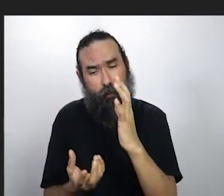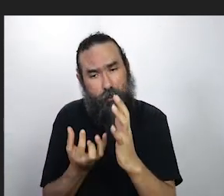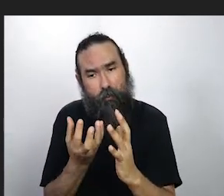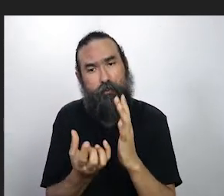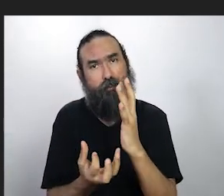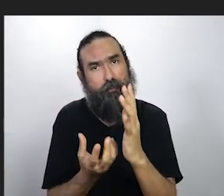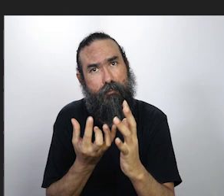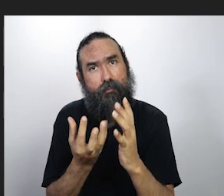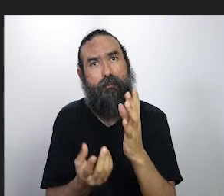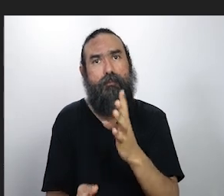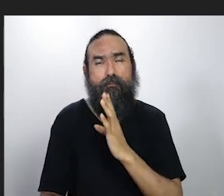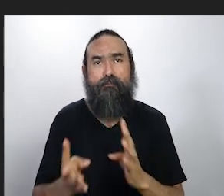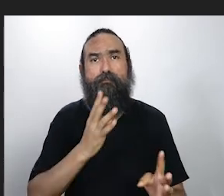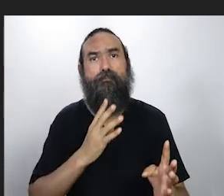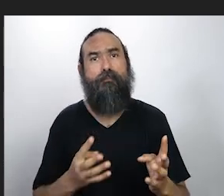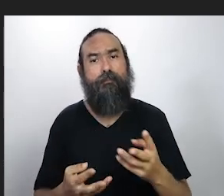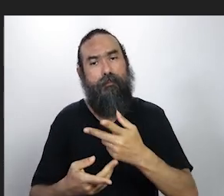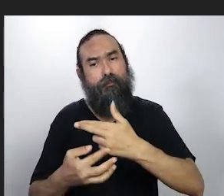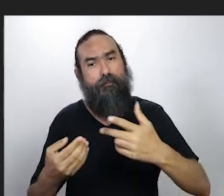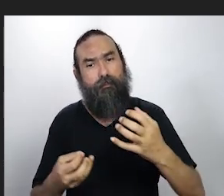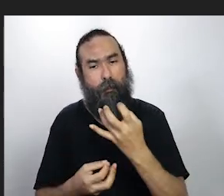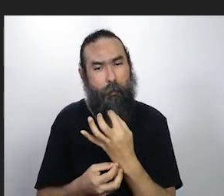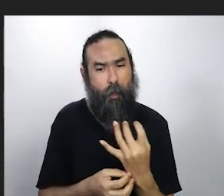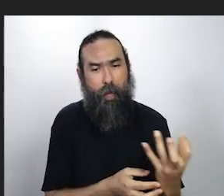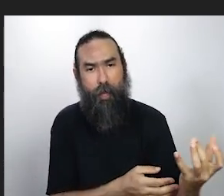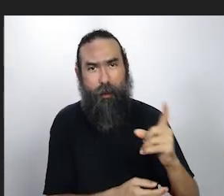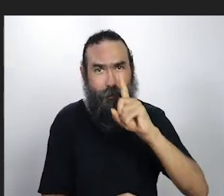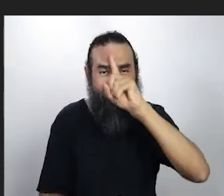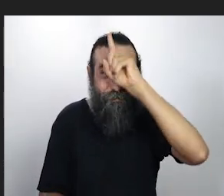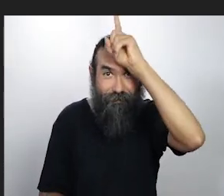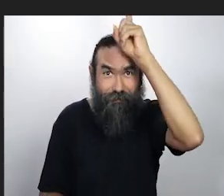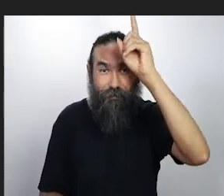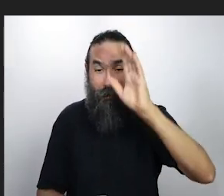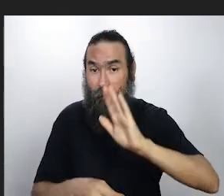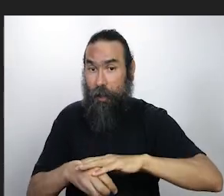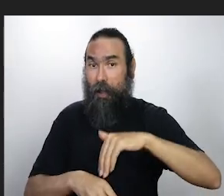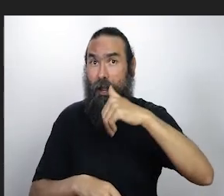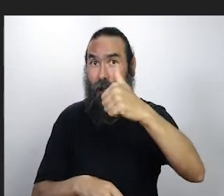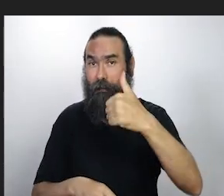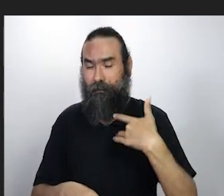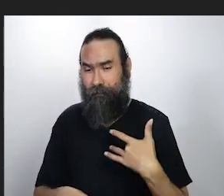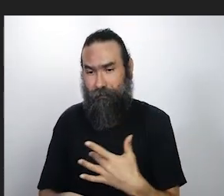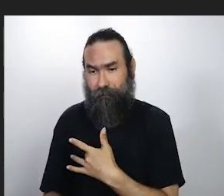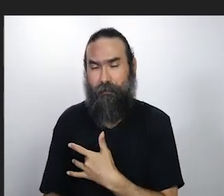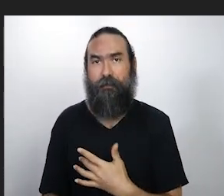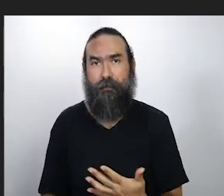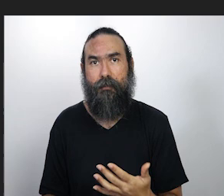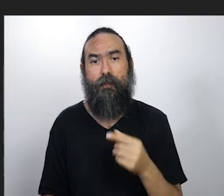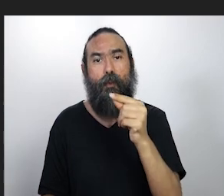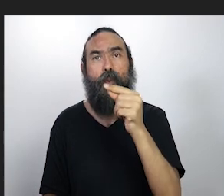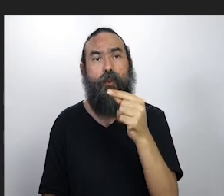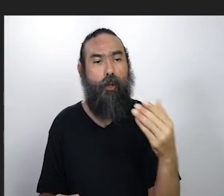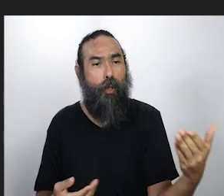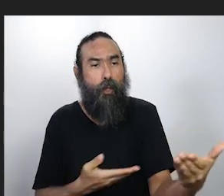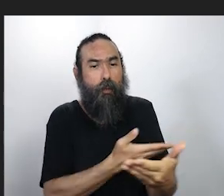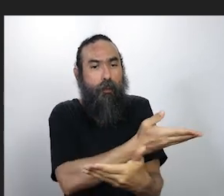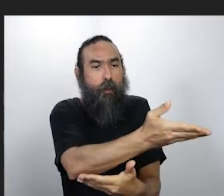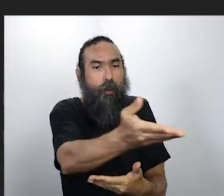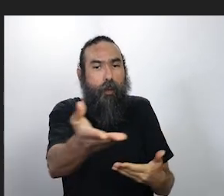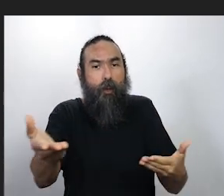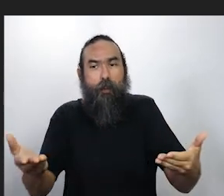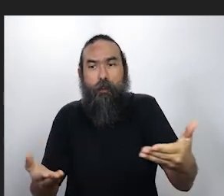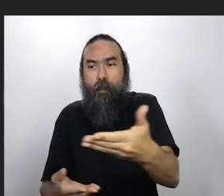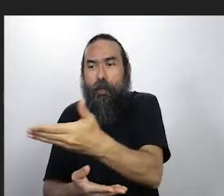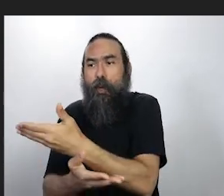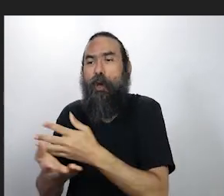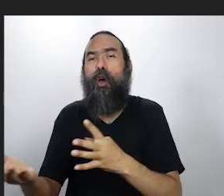Enfim, é uma troca, continuar realizando uma troca, porque sempre foi essa a ideia da aldeia multiétnica, uma troca. Vamos lá mostrar e vamos